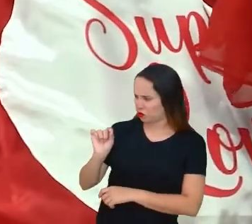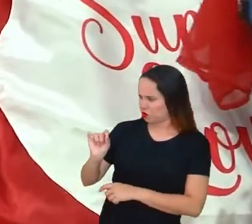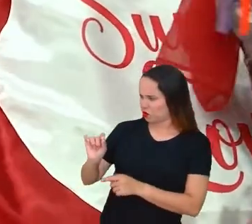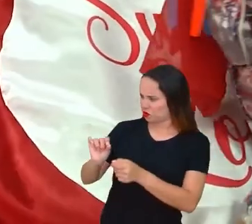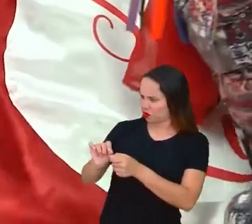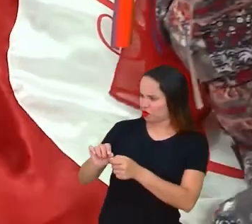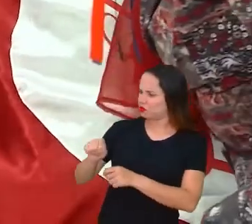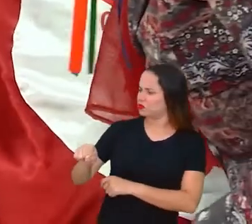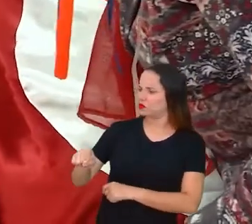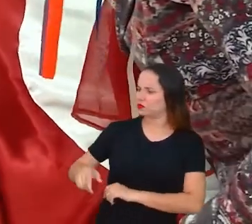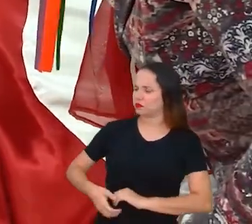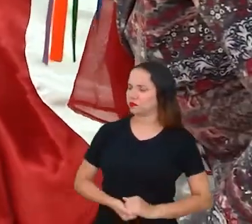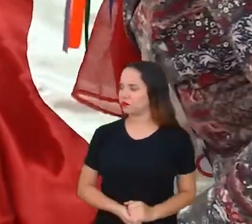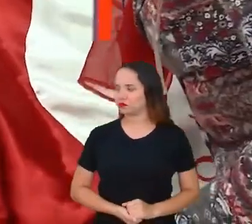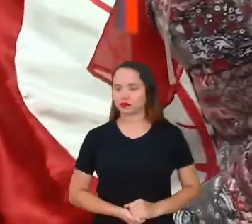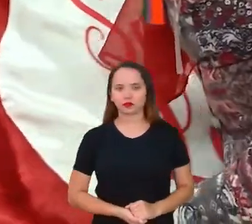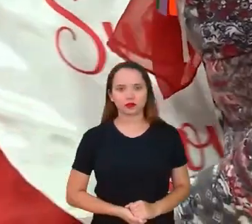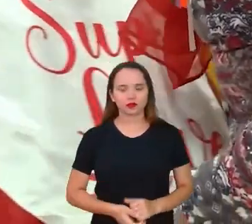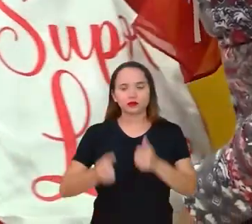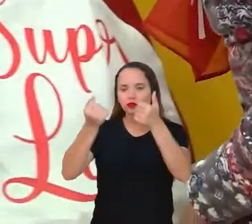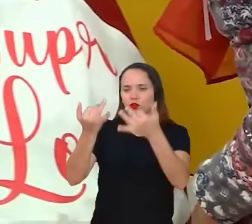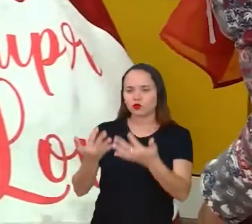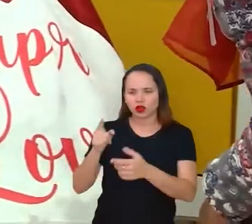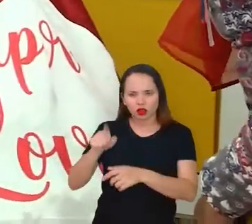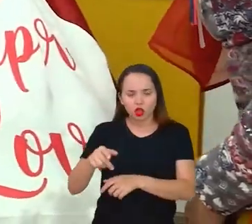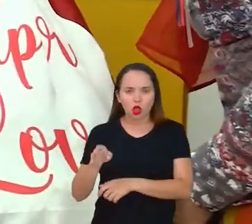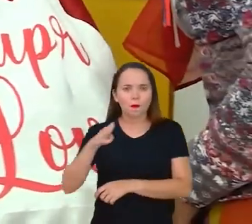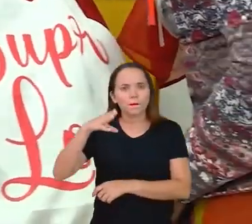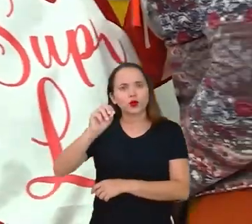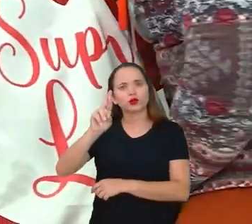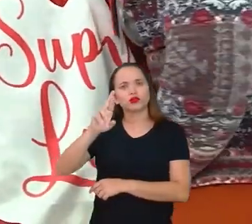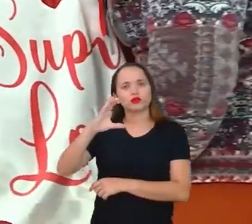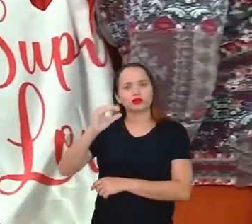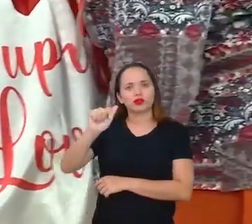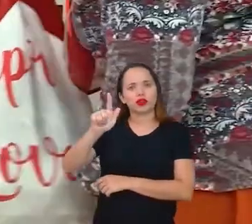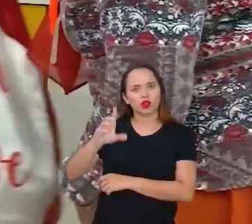Um bicho pequeno. Isso aqui é um morcego, né? Eu não sei.